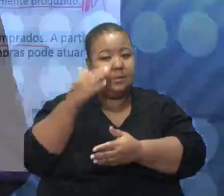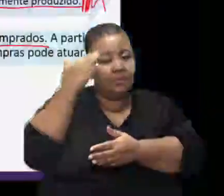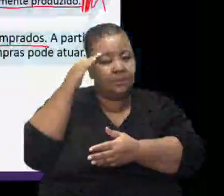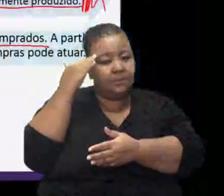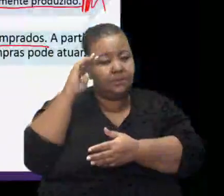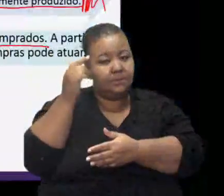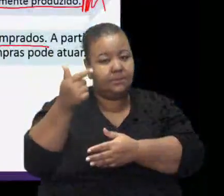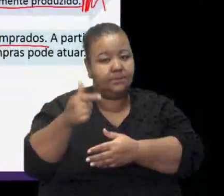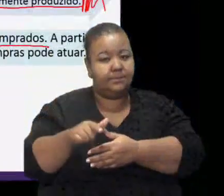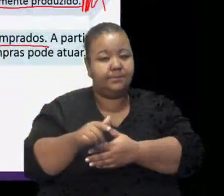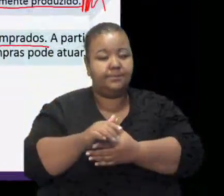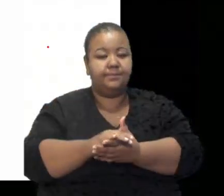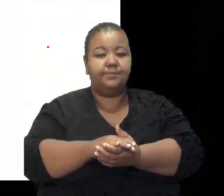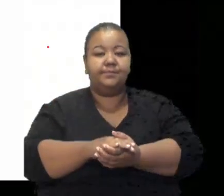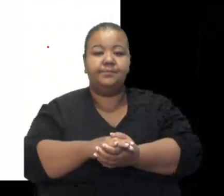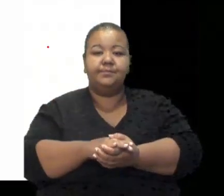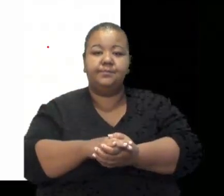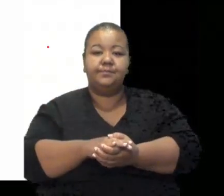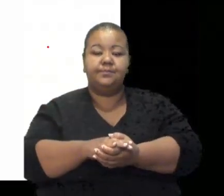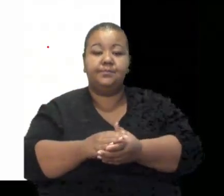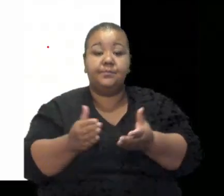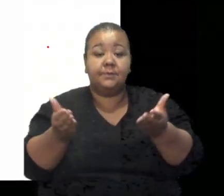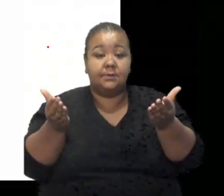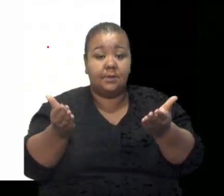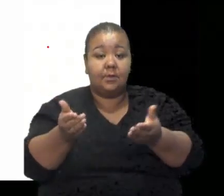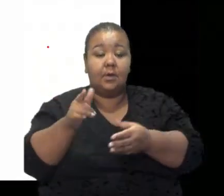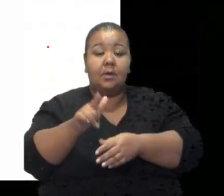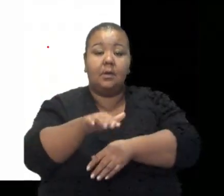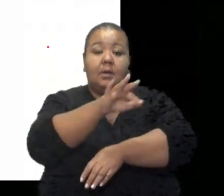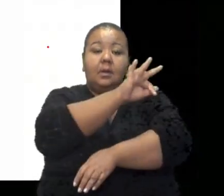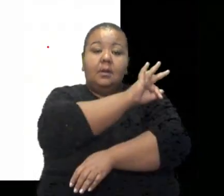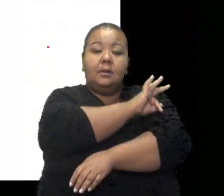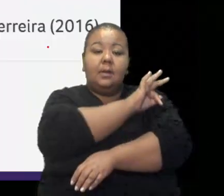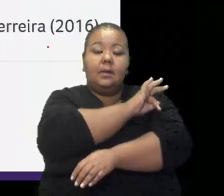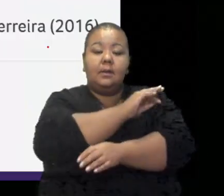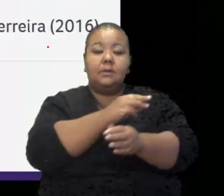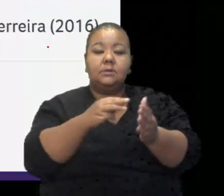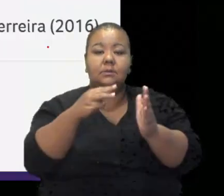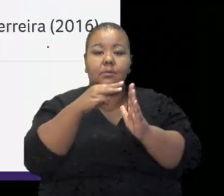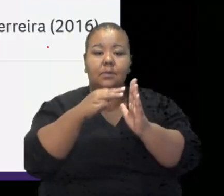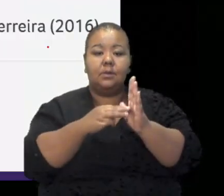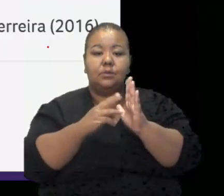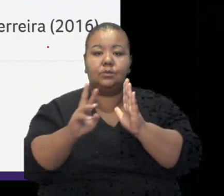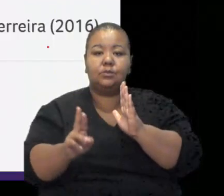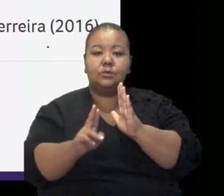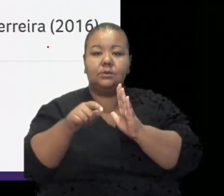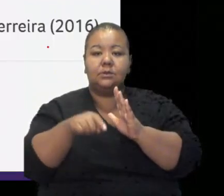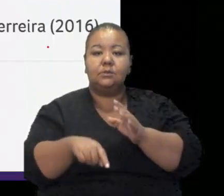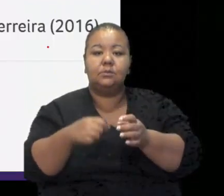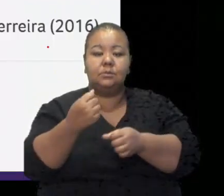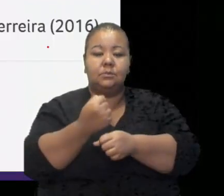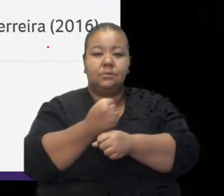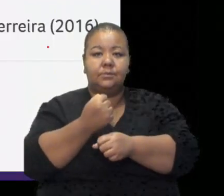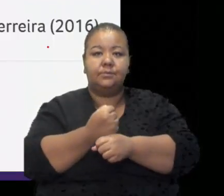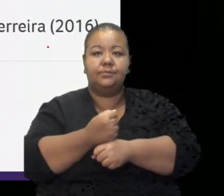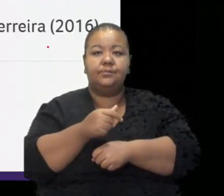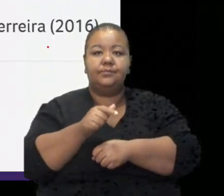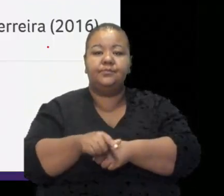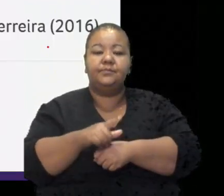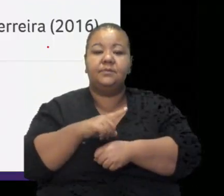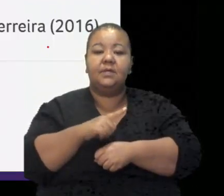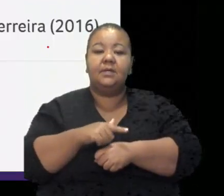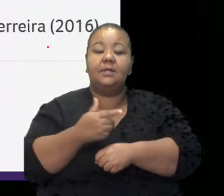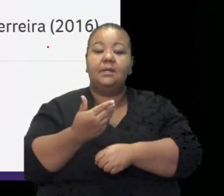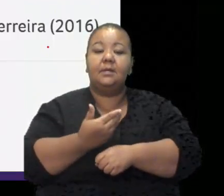desse processo. Chegou a hora das técnicas e métodos aplicados na produção. E aí vem o nosso